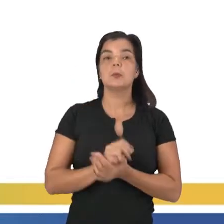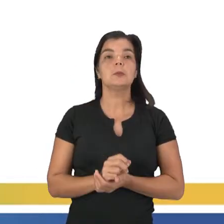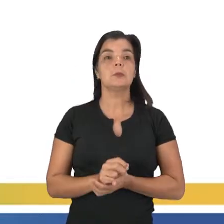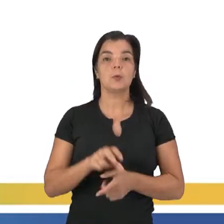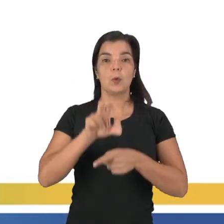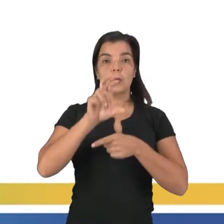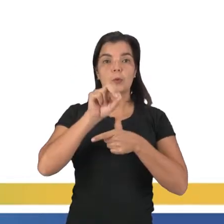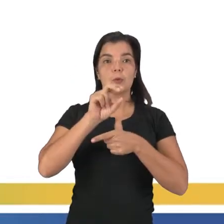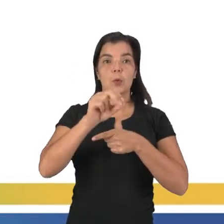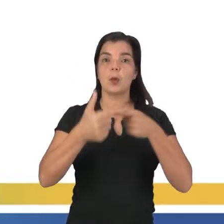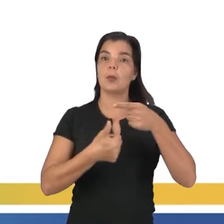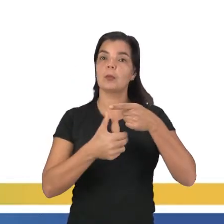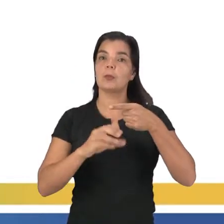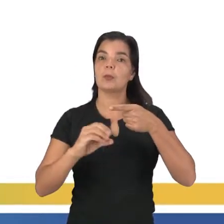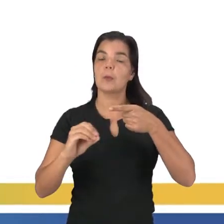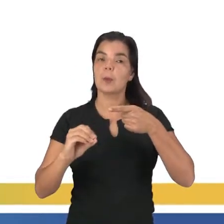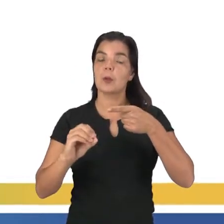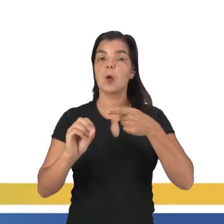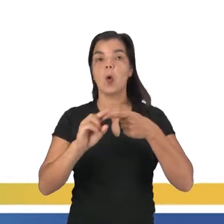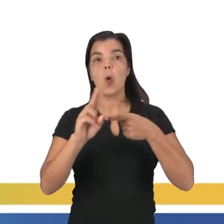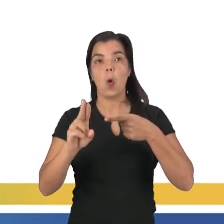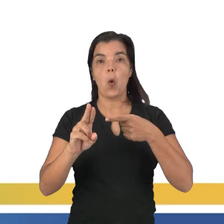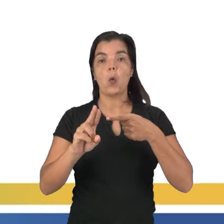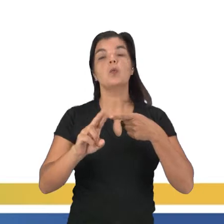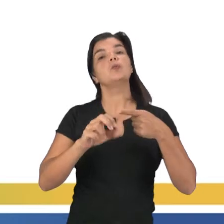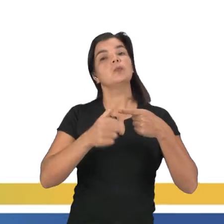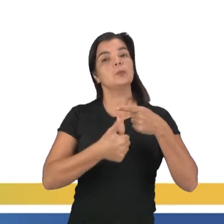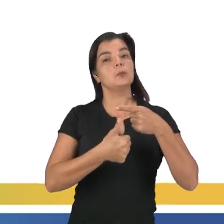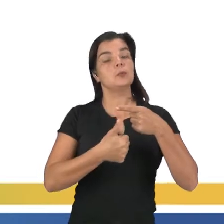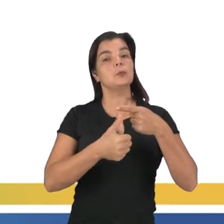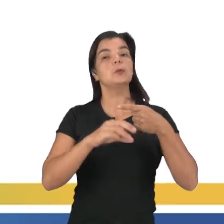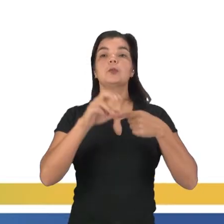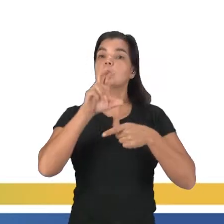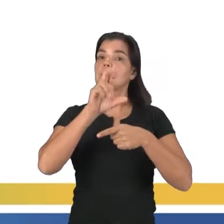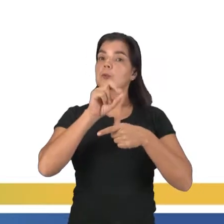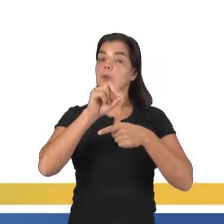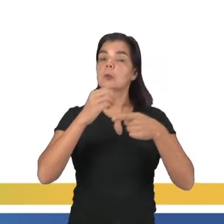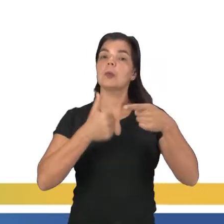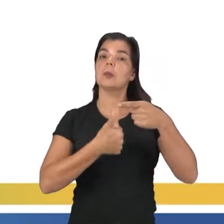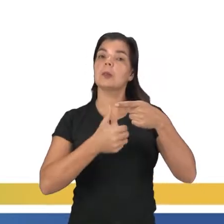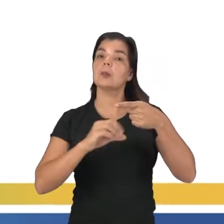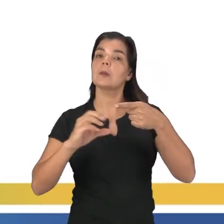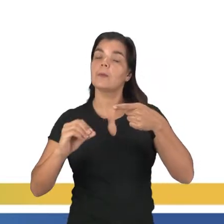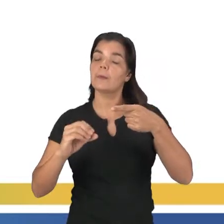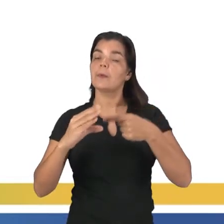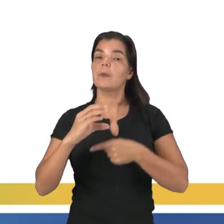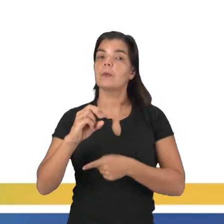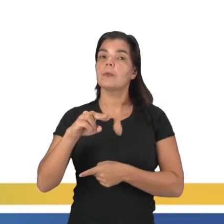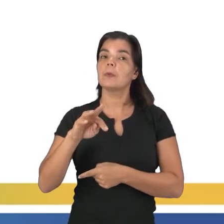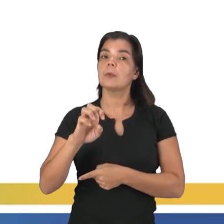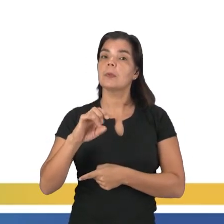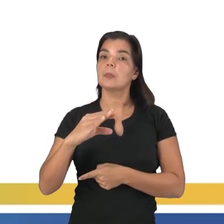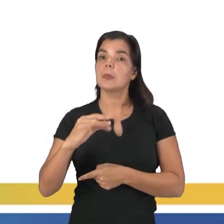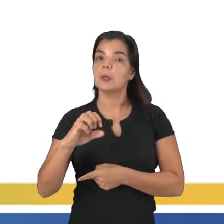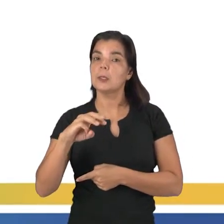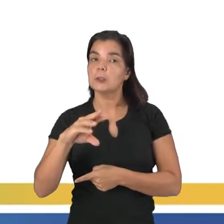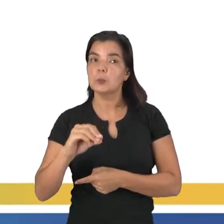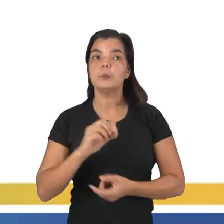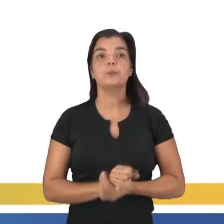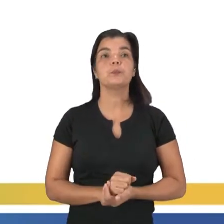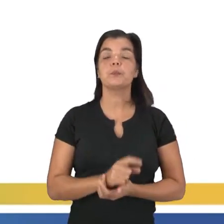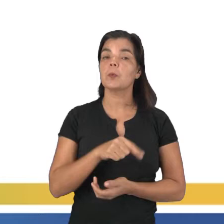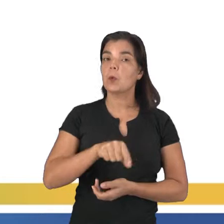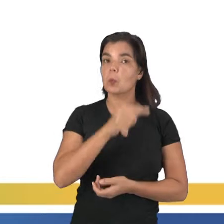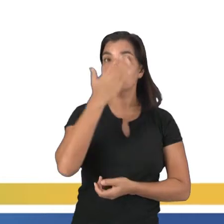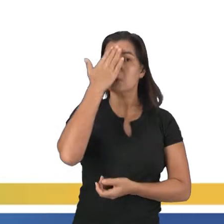sendo 50 sobre 100, ou 50 centésimos. Como eu consigo escrever na forma de fração, ele é decimal. Então,